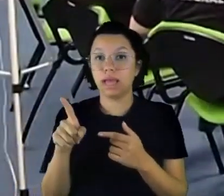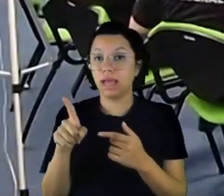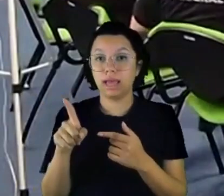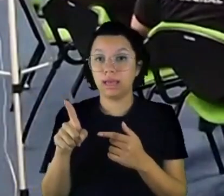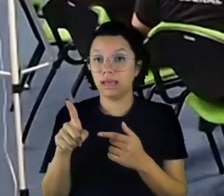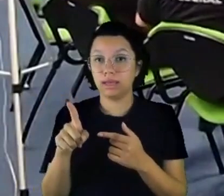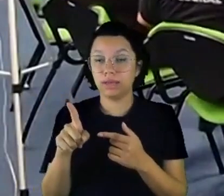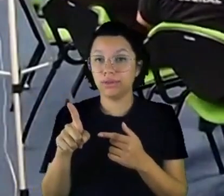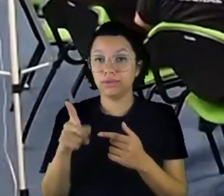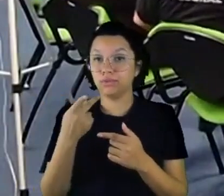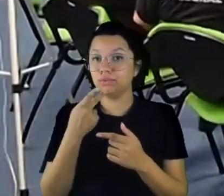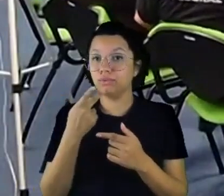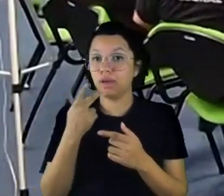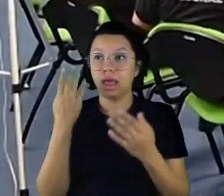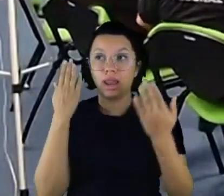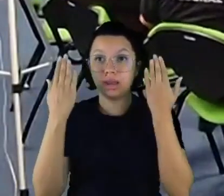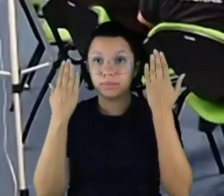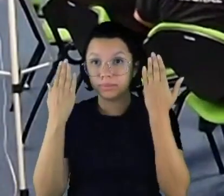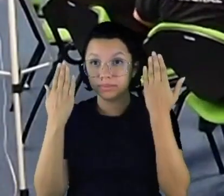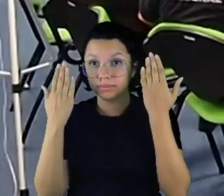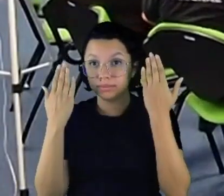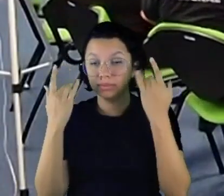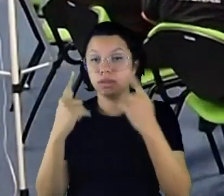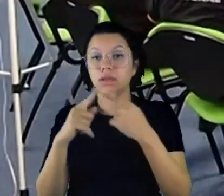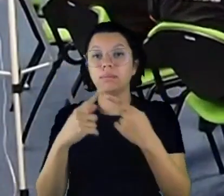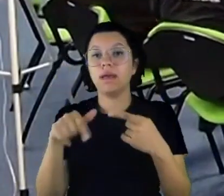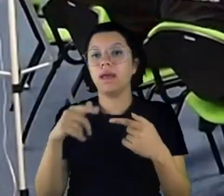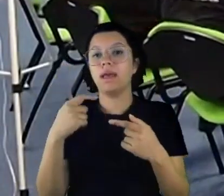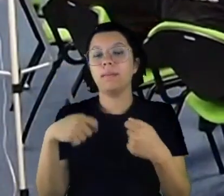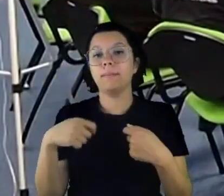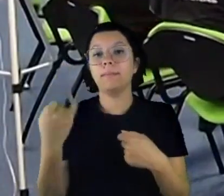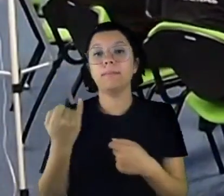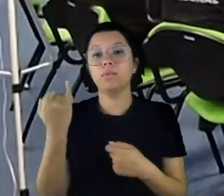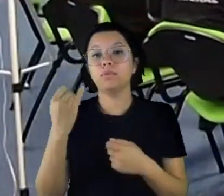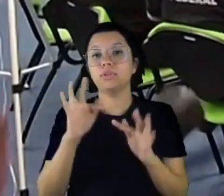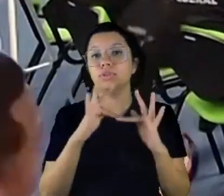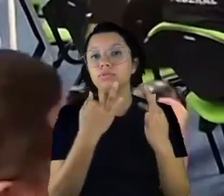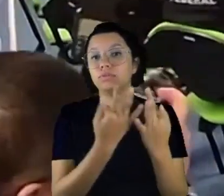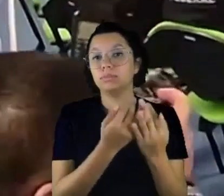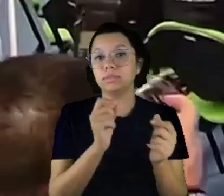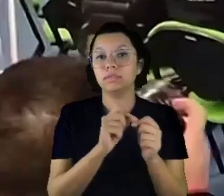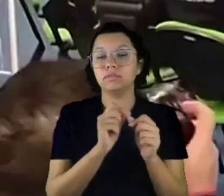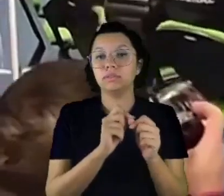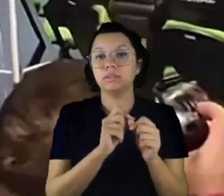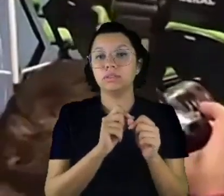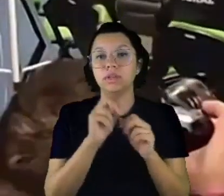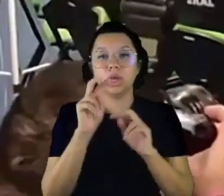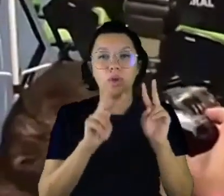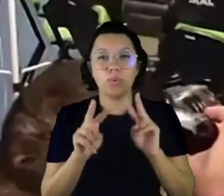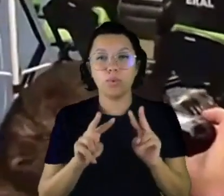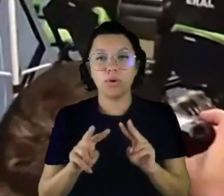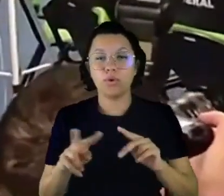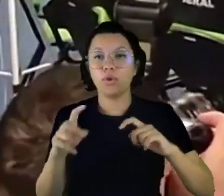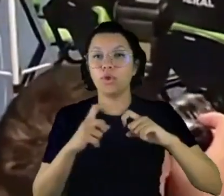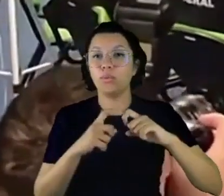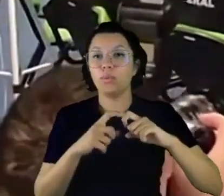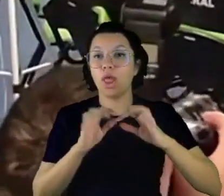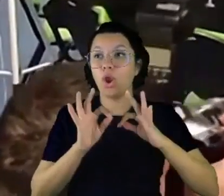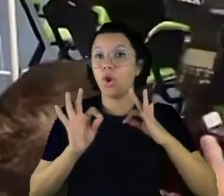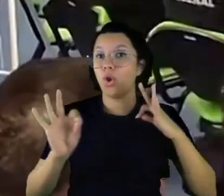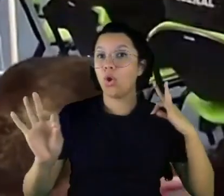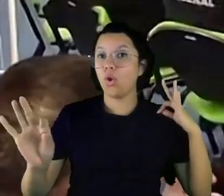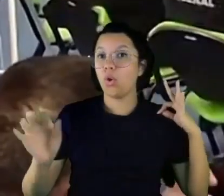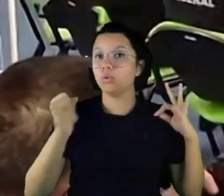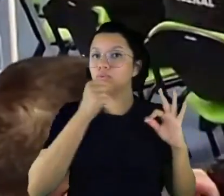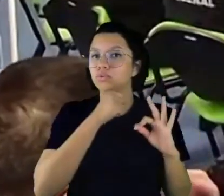a questão psíquica, mas é importante o quê? A família fazer um relato para o médico longe do idoso. Então, eu